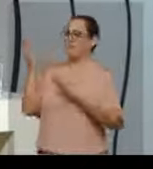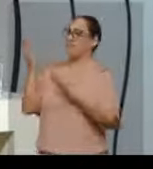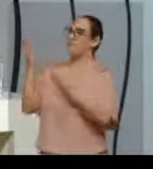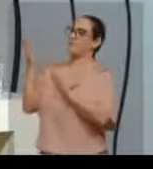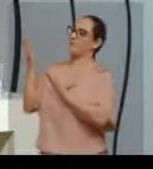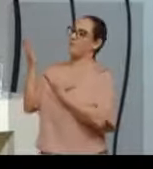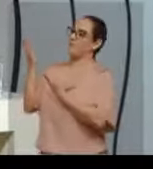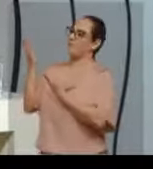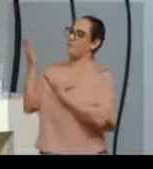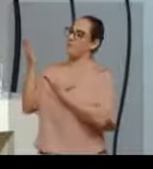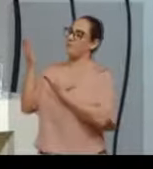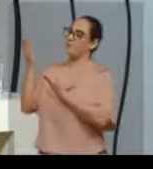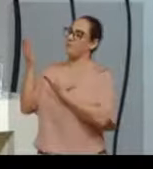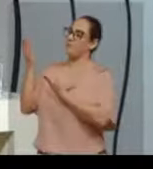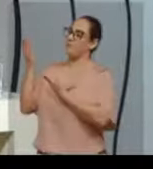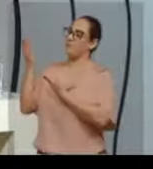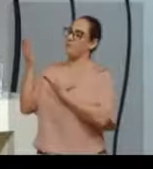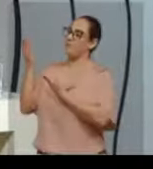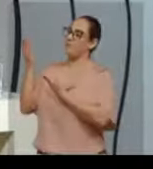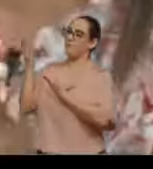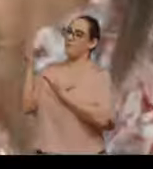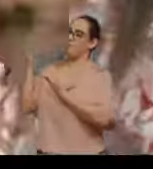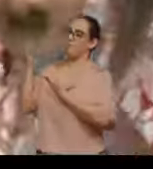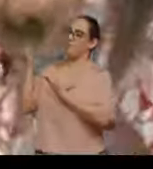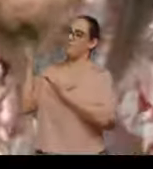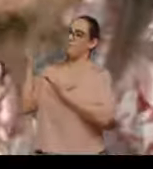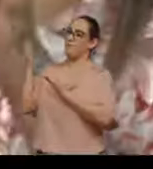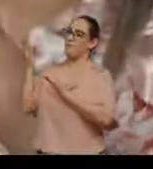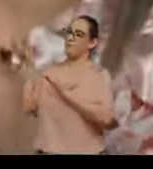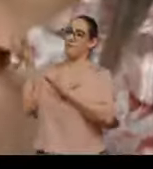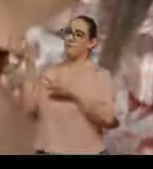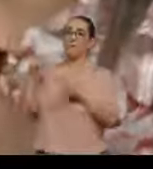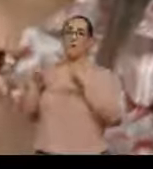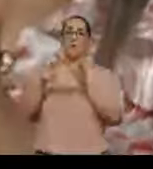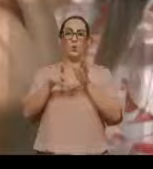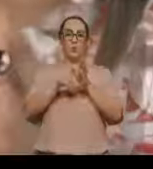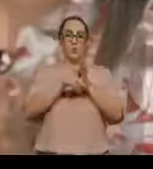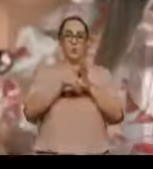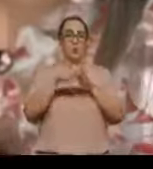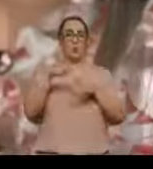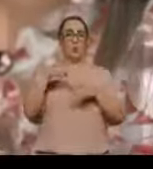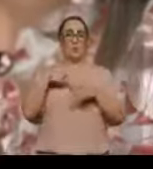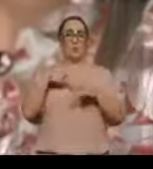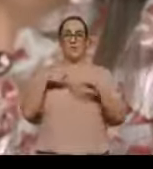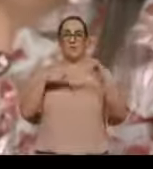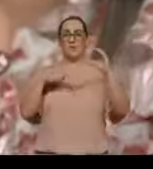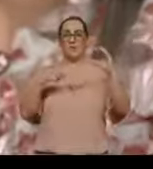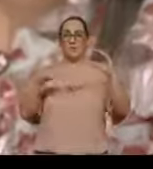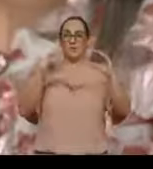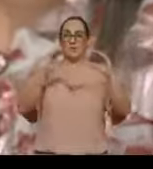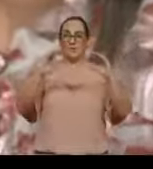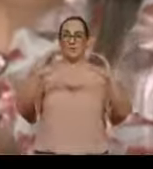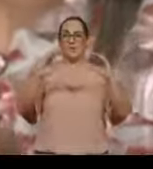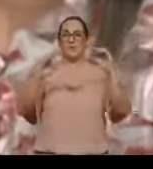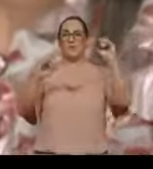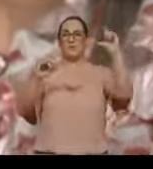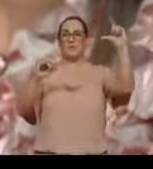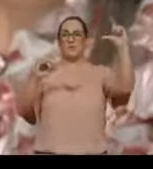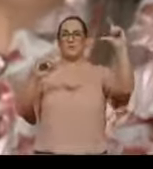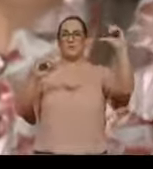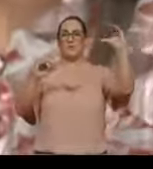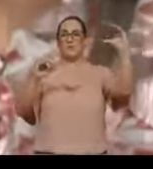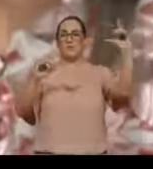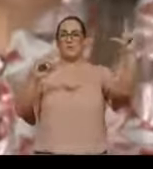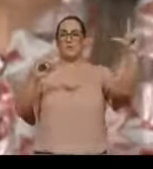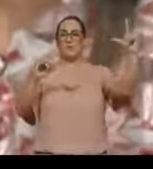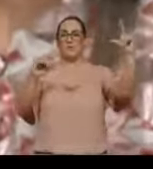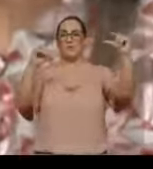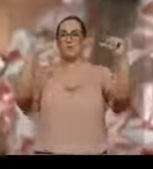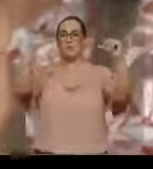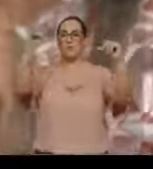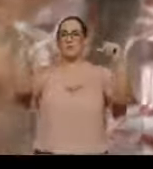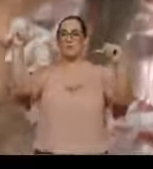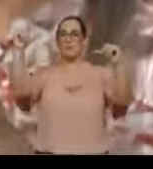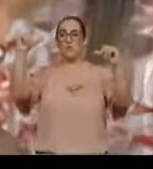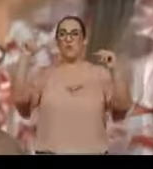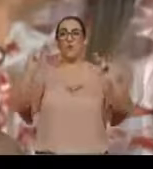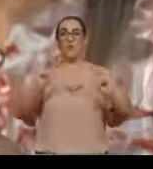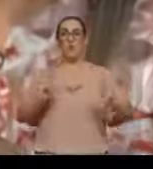Agora eu tenho 2 carbonos, 2 cloros e 2 hidrogênios, que seriam essas bolinhas